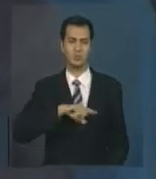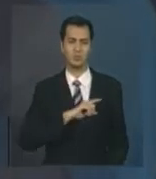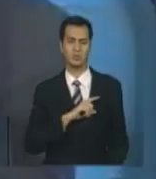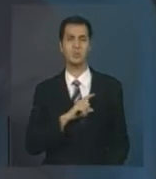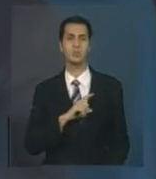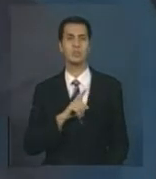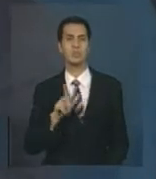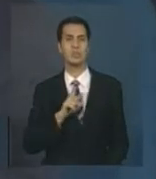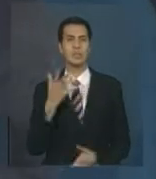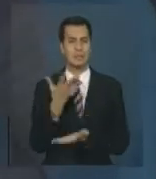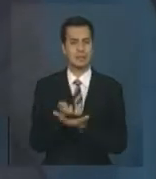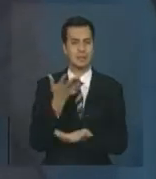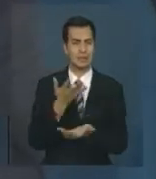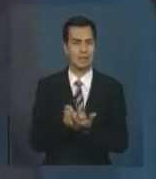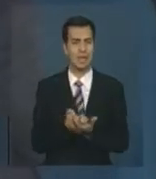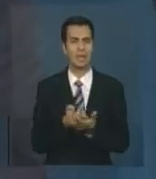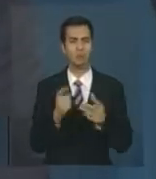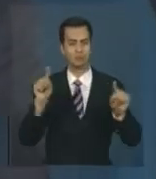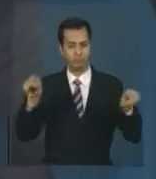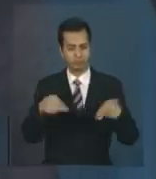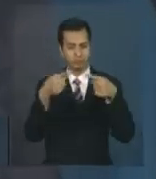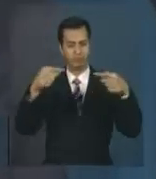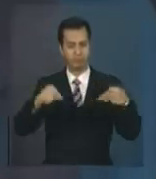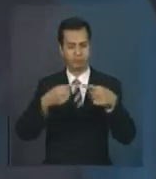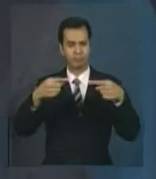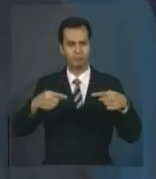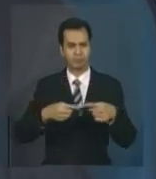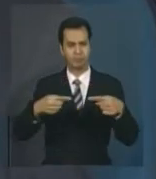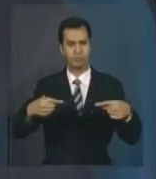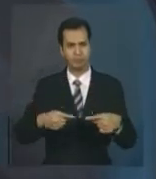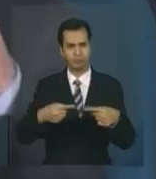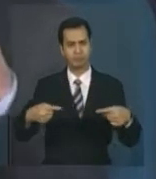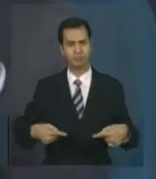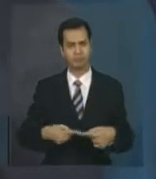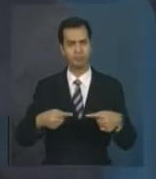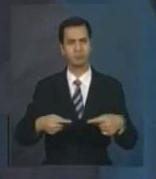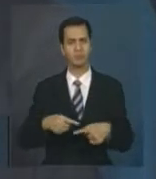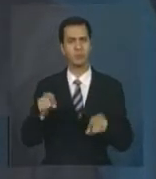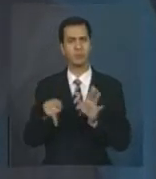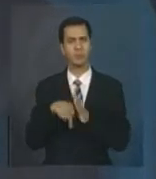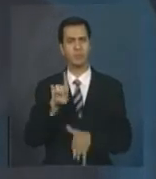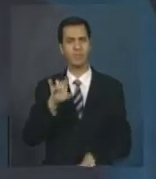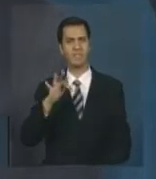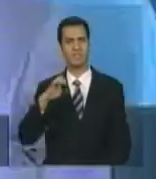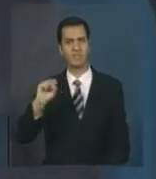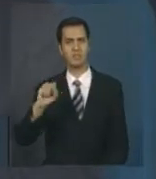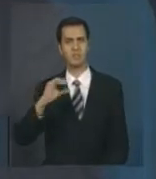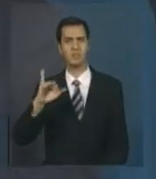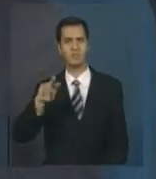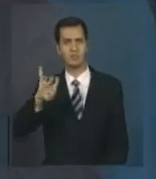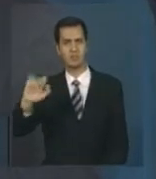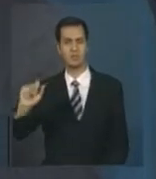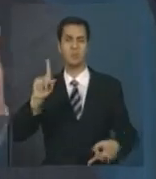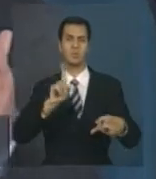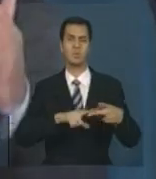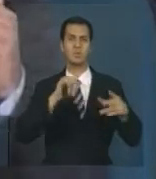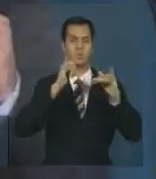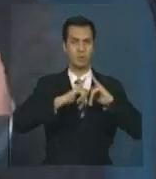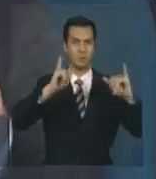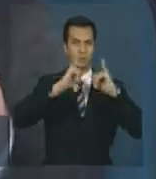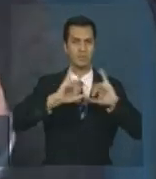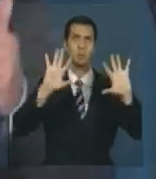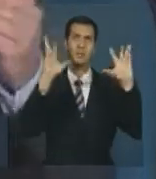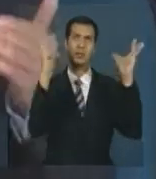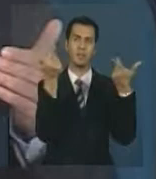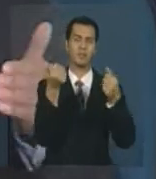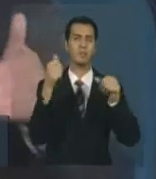pelo cruzamento dos dados da Defesa Civil Nacional, pelos dados de recorrência das informações de clima